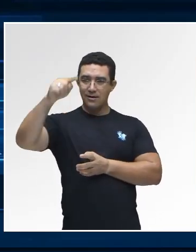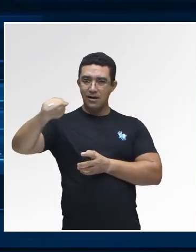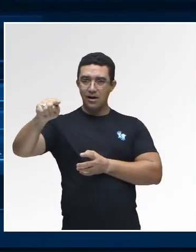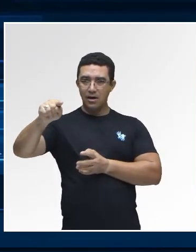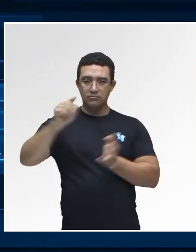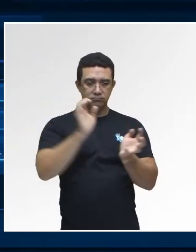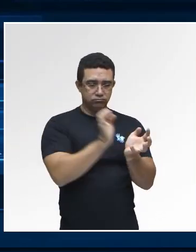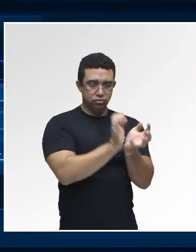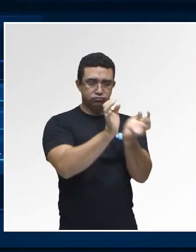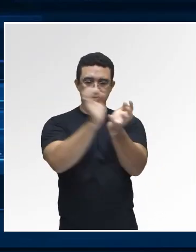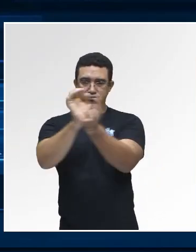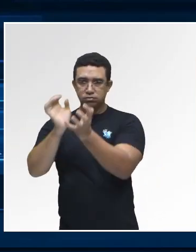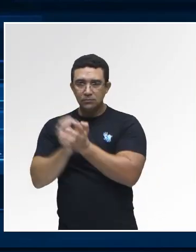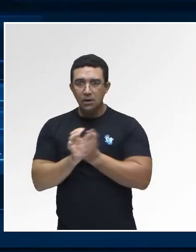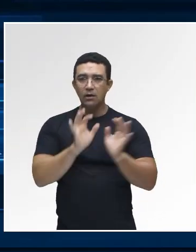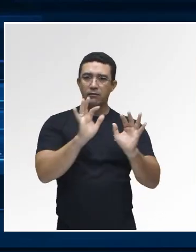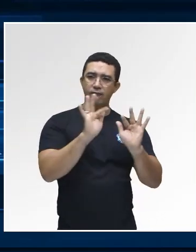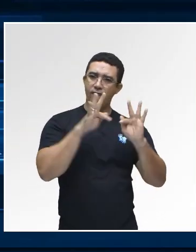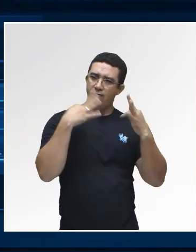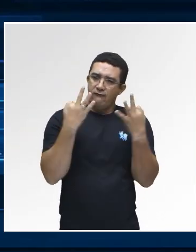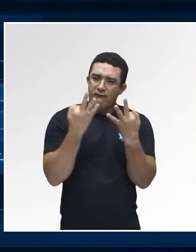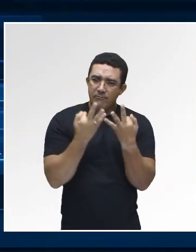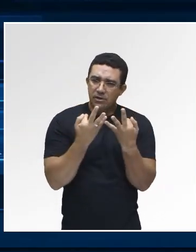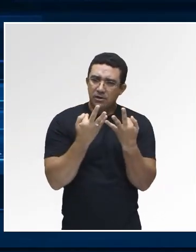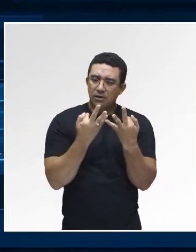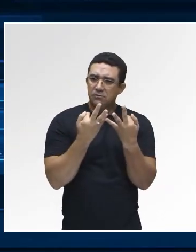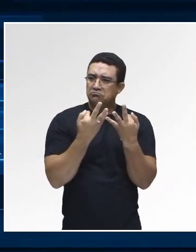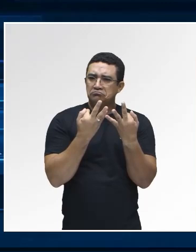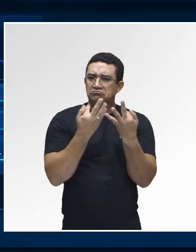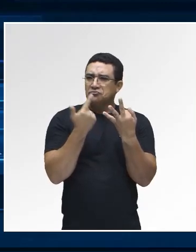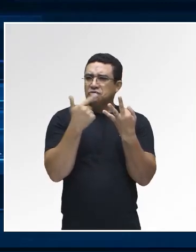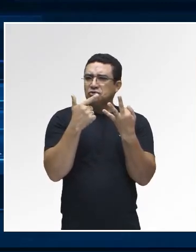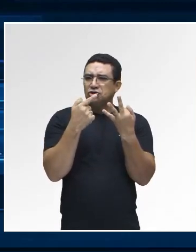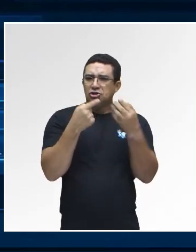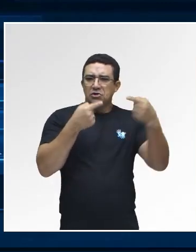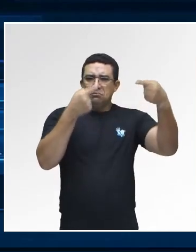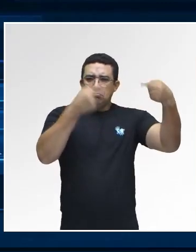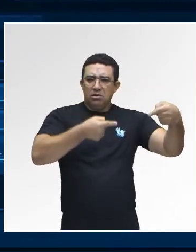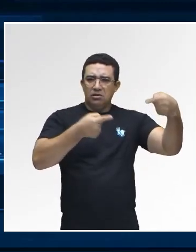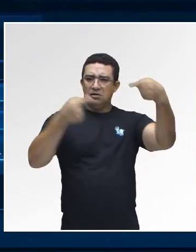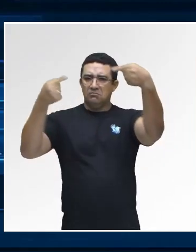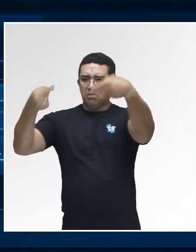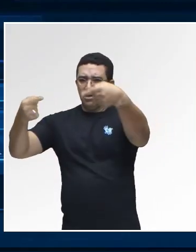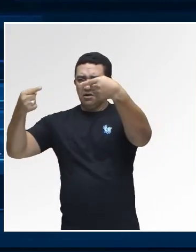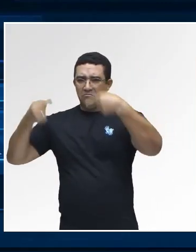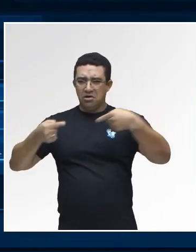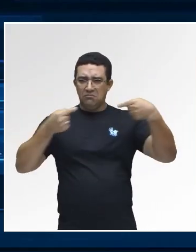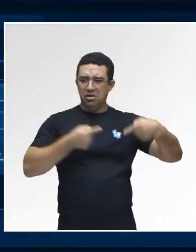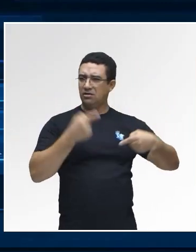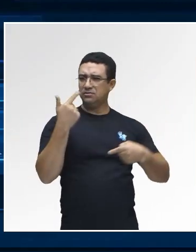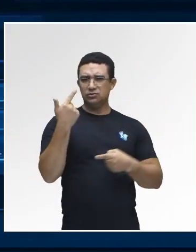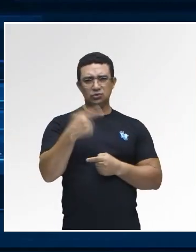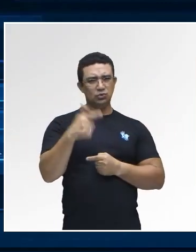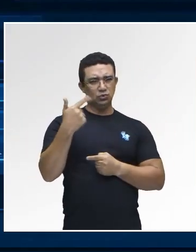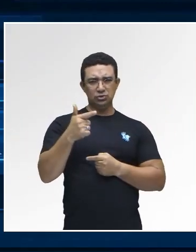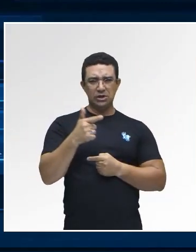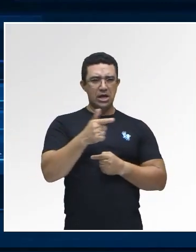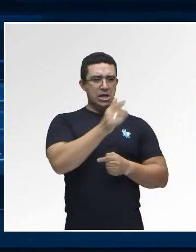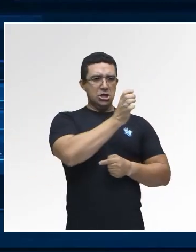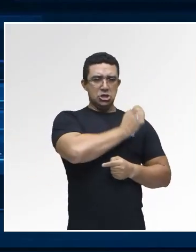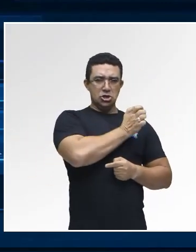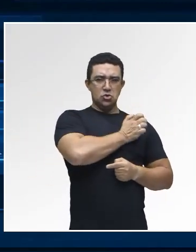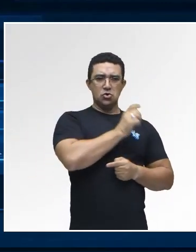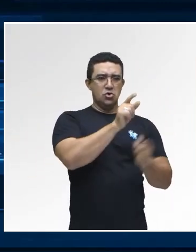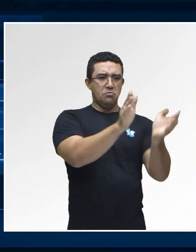pontinhos, famílias, e não havia uma disputa. Então não tinha o mais rico ou o mais pobre dentro dos povos